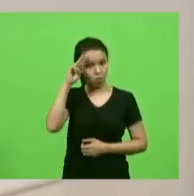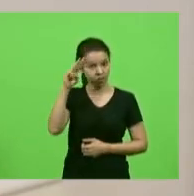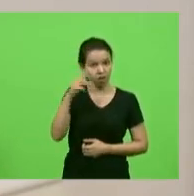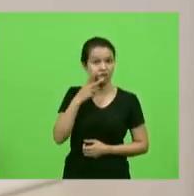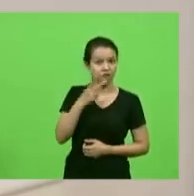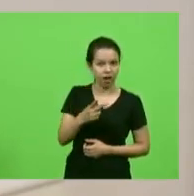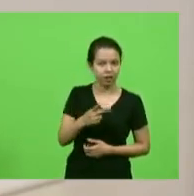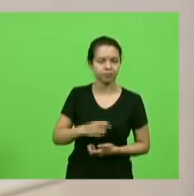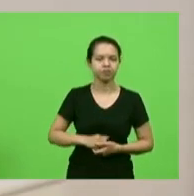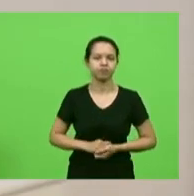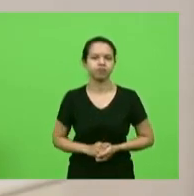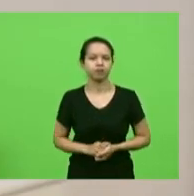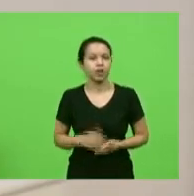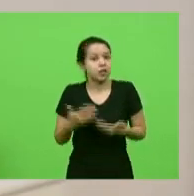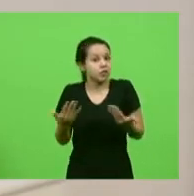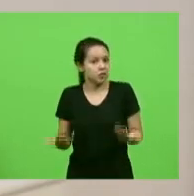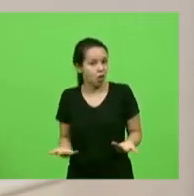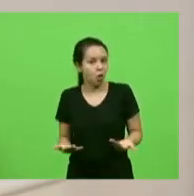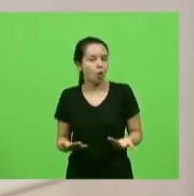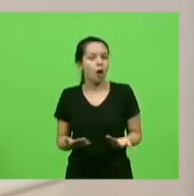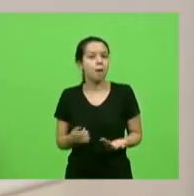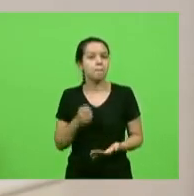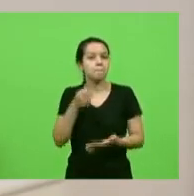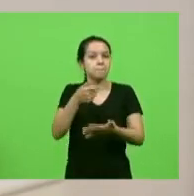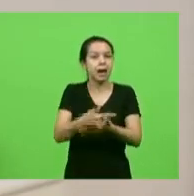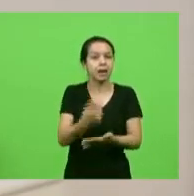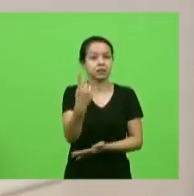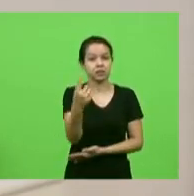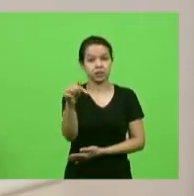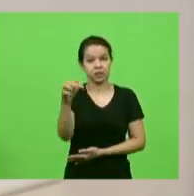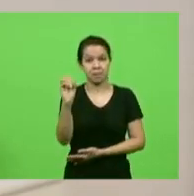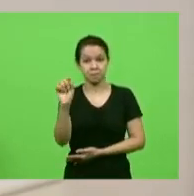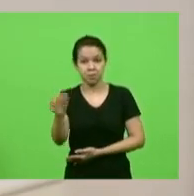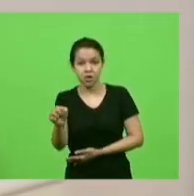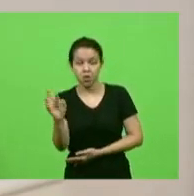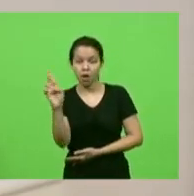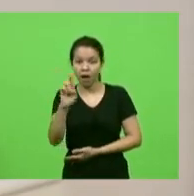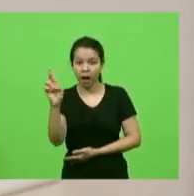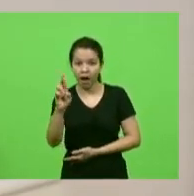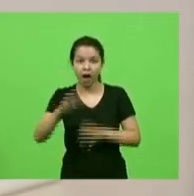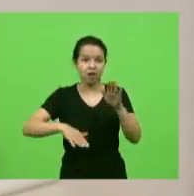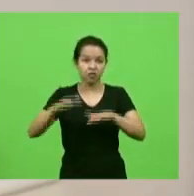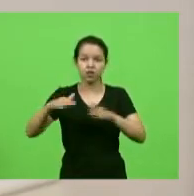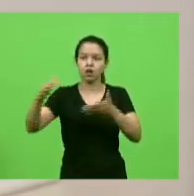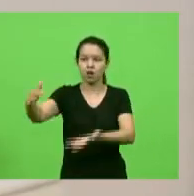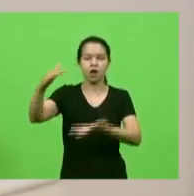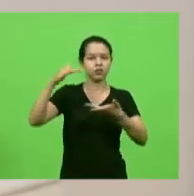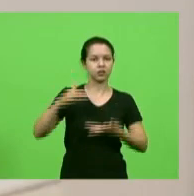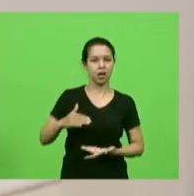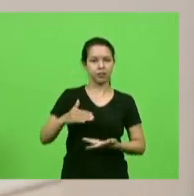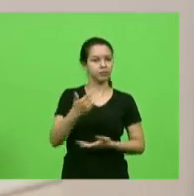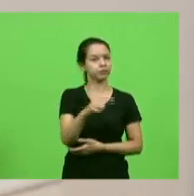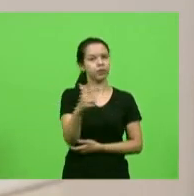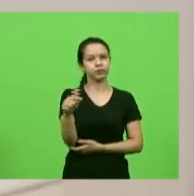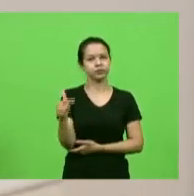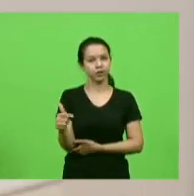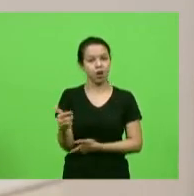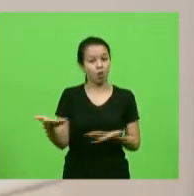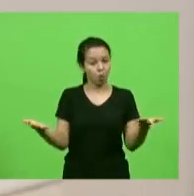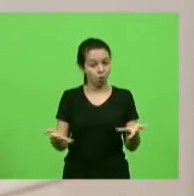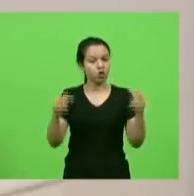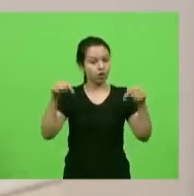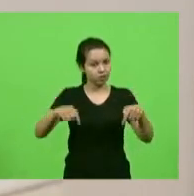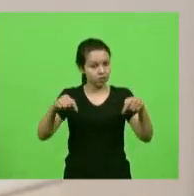R$ 160 mil, reais, às vezes, não recebe. E é a situação que nós estamos lidando hoje em Santa